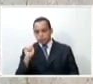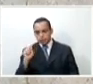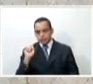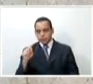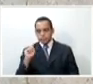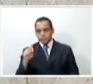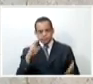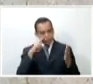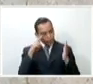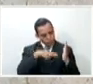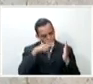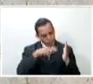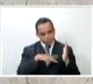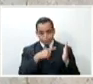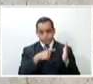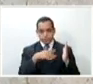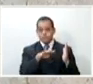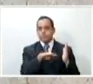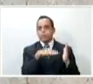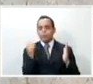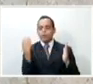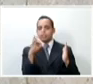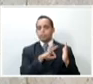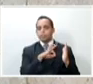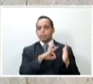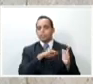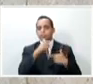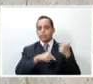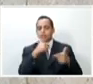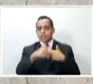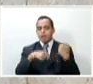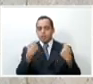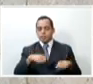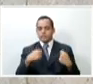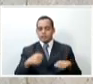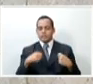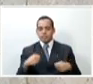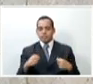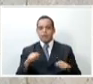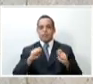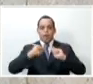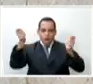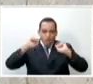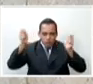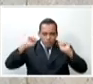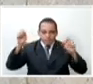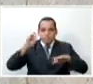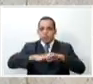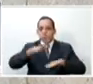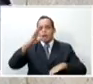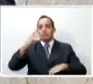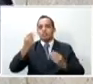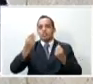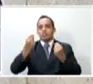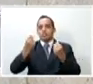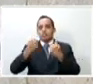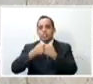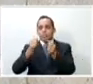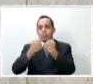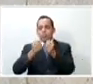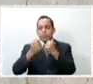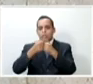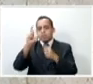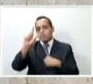não gosto de ler, mas a morte de um policial em serviço deveria causar comoção popular muito maior do que o aumento de tarifas